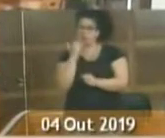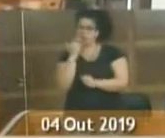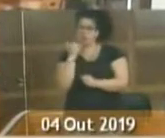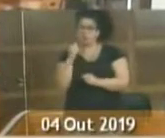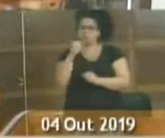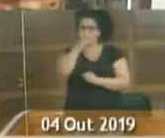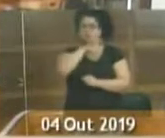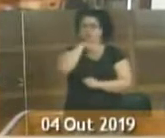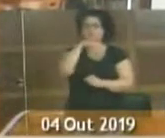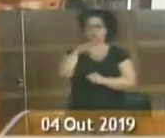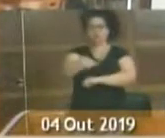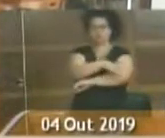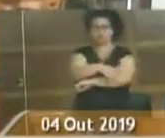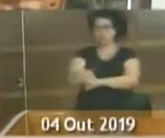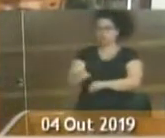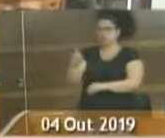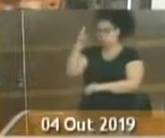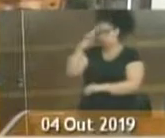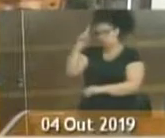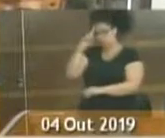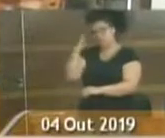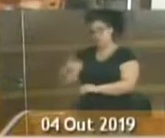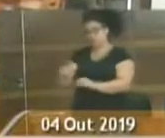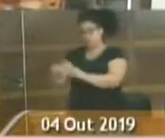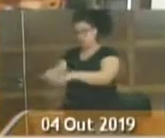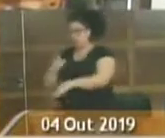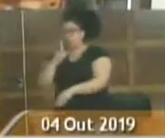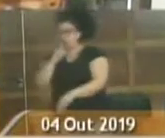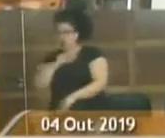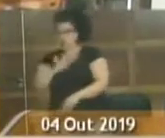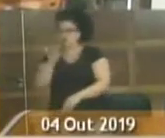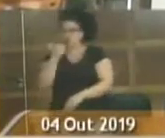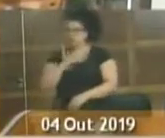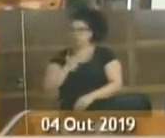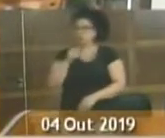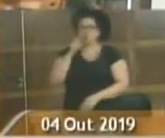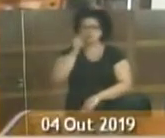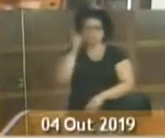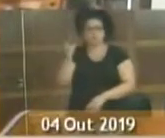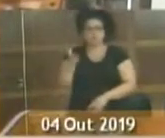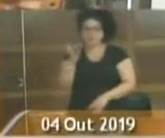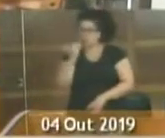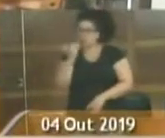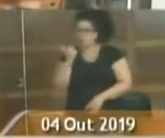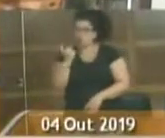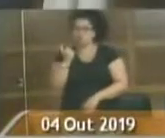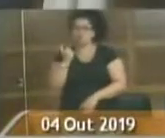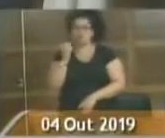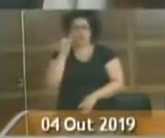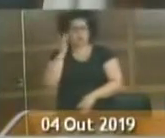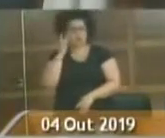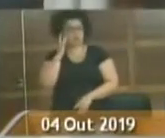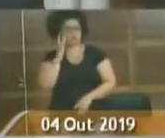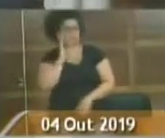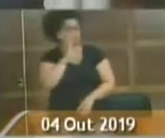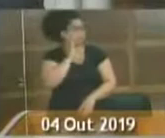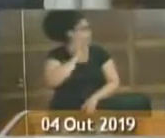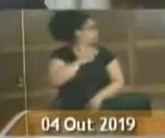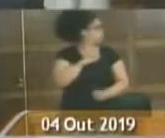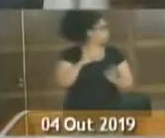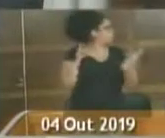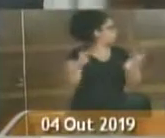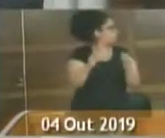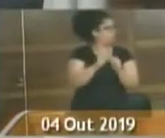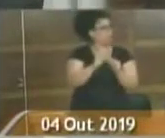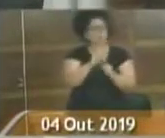rua. E está lá. Todo dia a gente abastece com água e comida e os animaizinhos vão lá. Então, eu acho que seria bacana todo mundo botar um